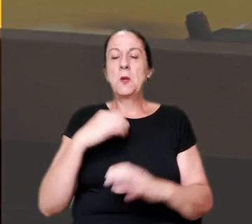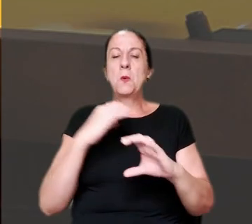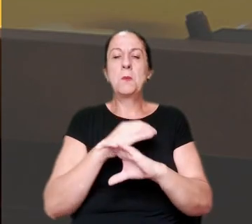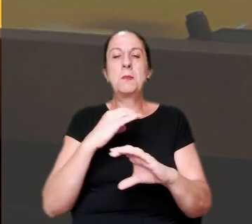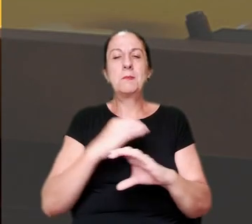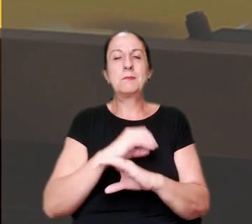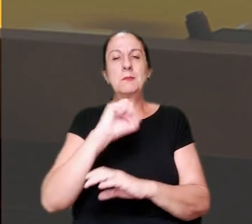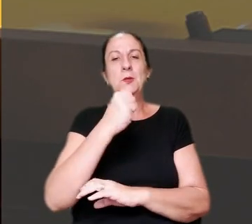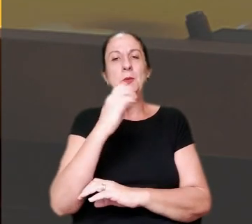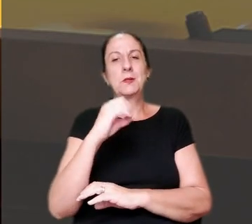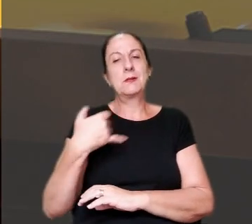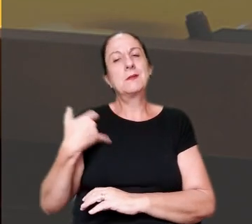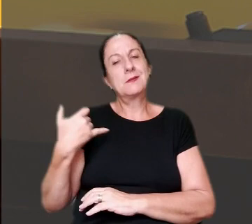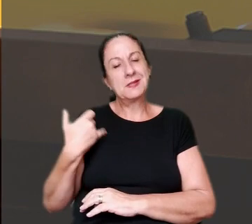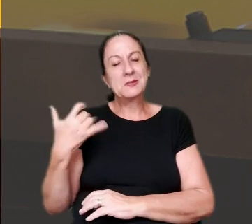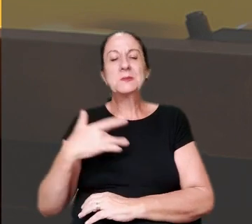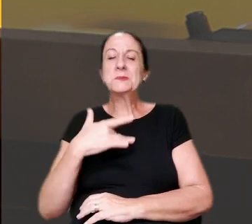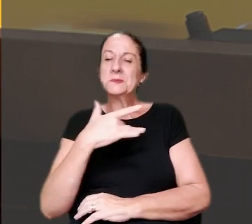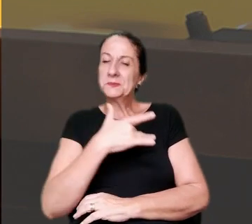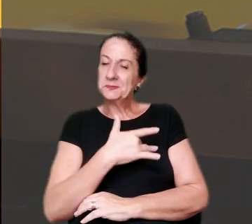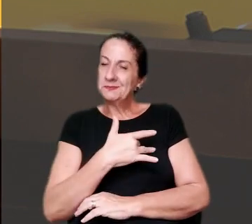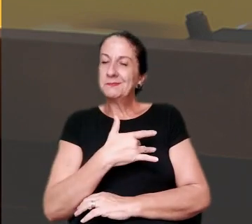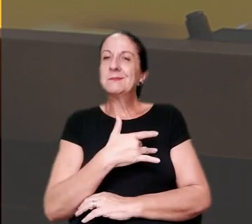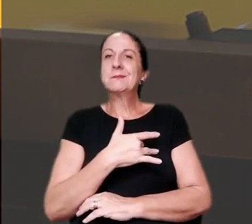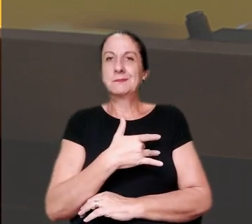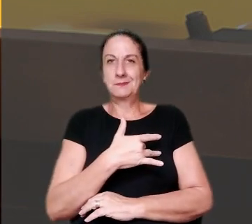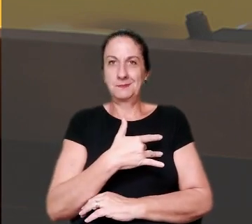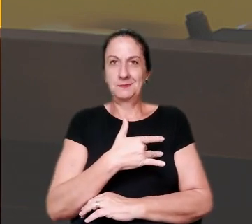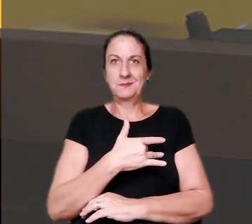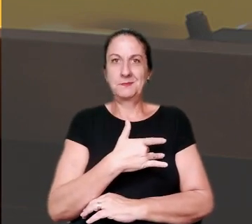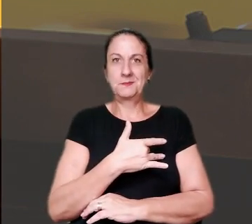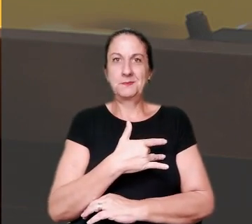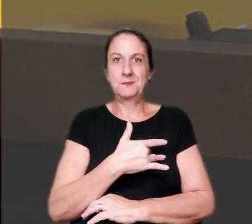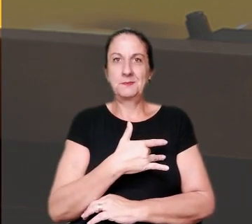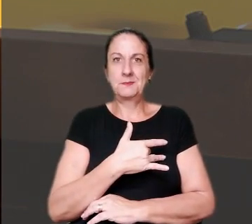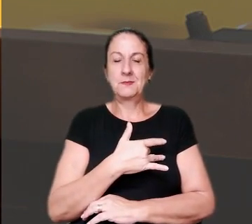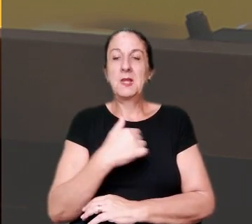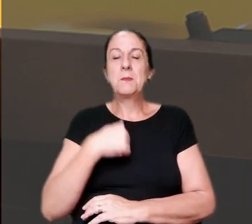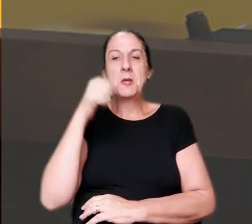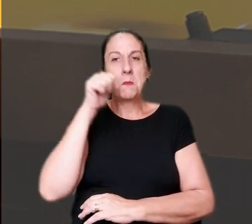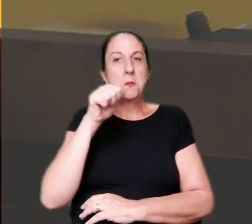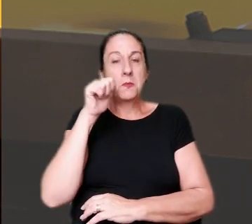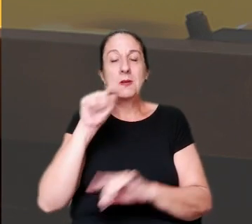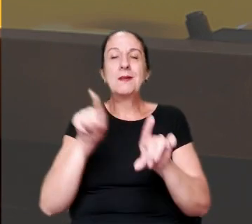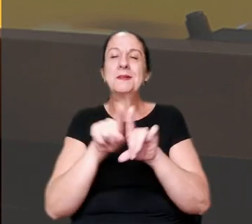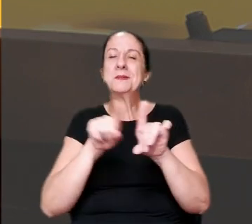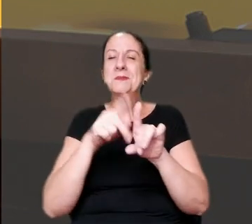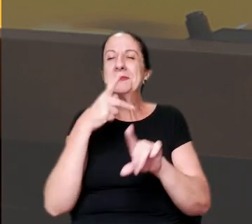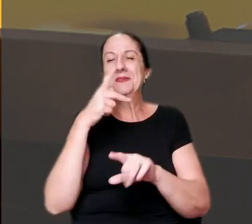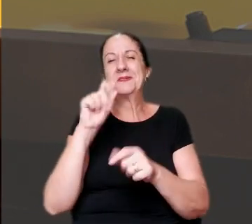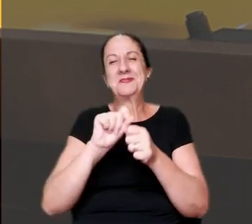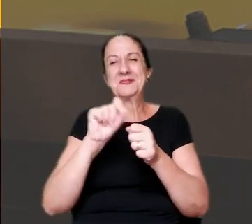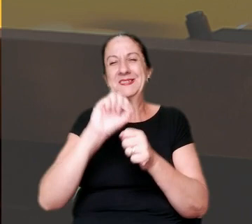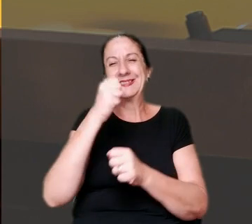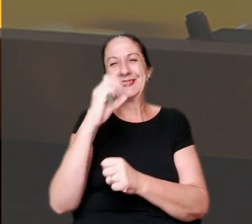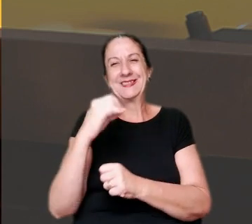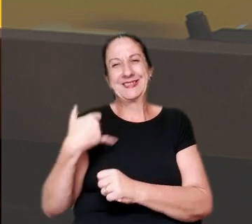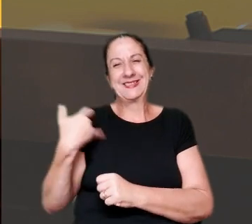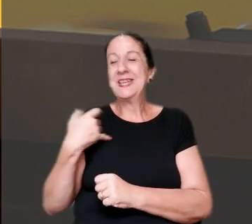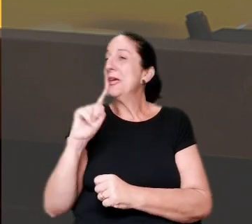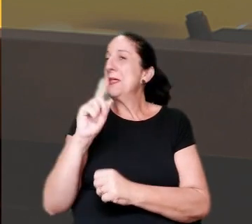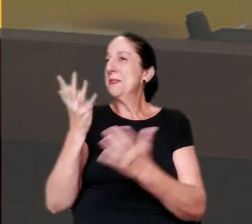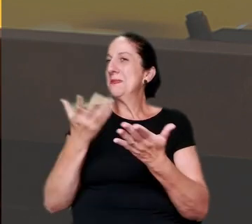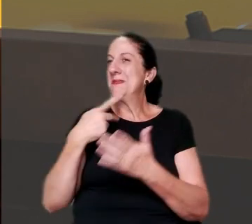Eu completei 80 anos com relativa saúde, né? E minha mulher também está fazendo 80, mas não quer que eu